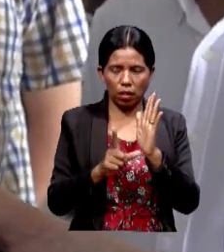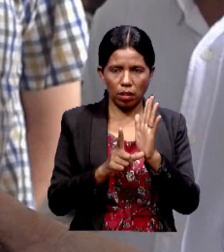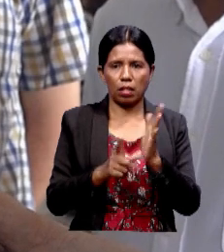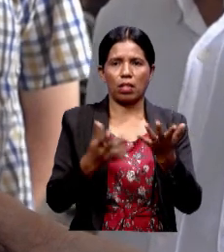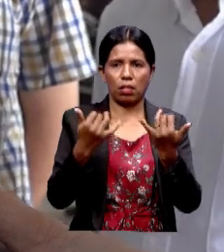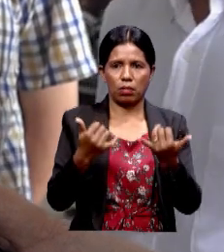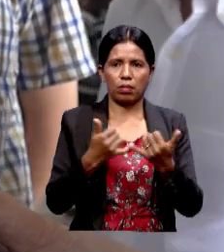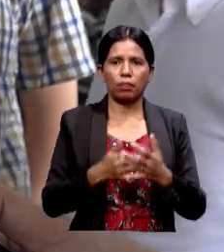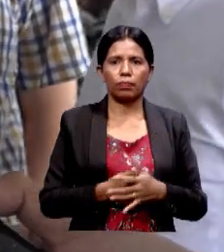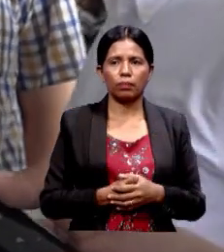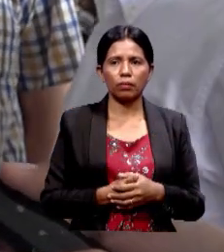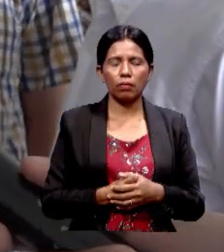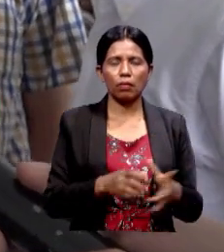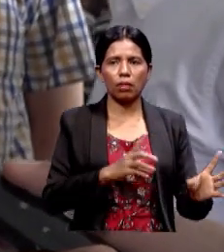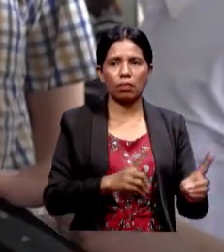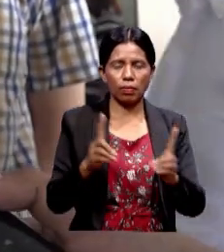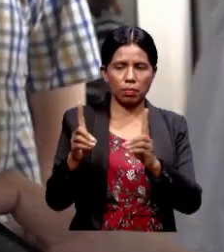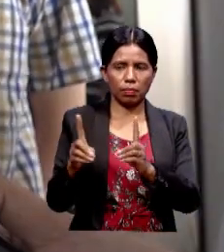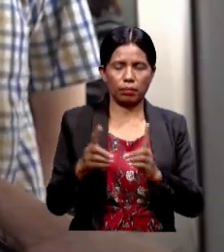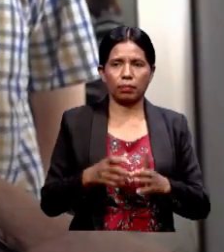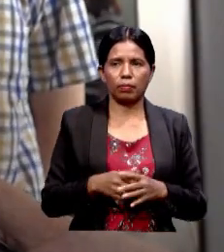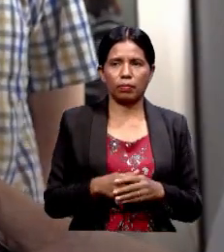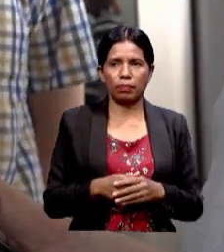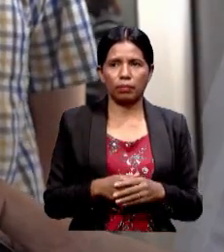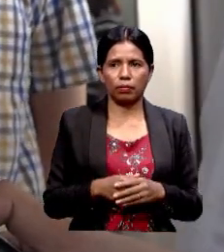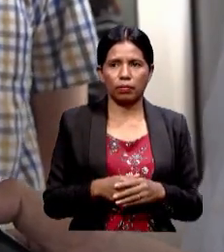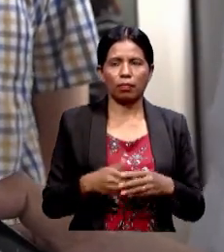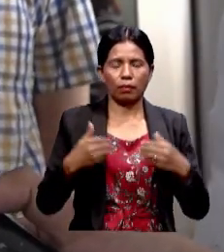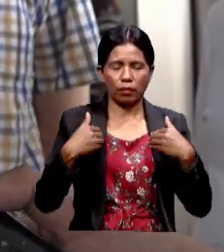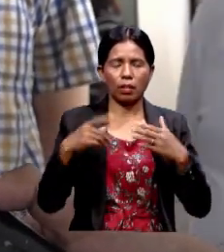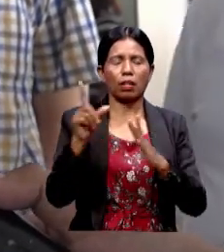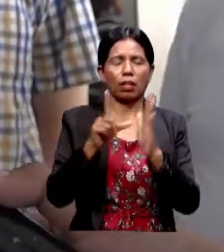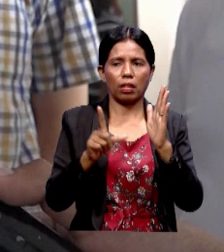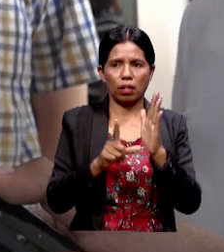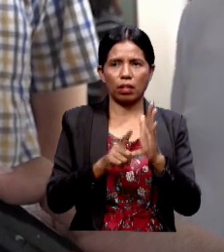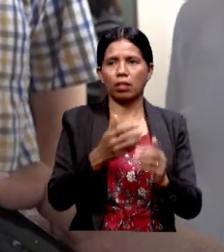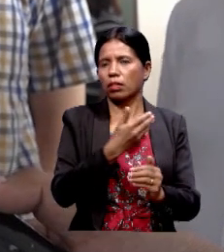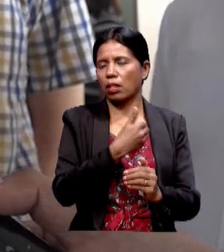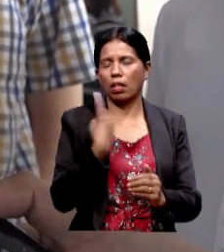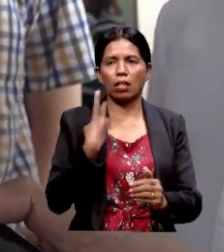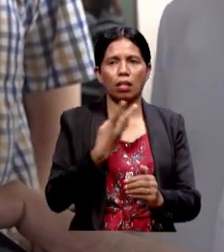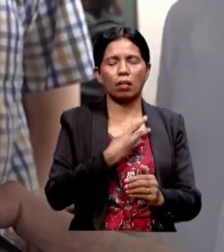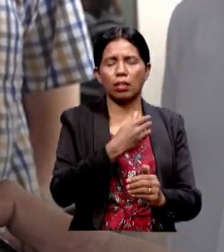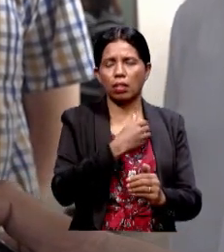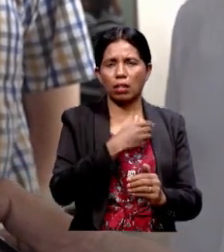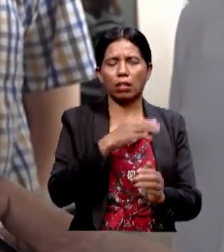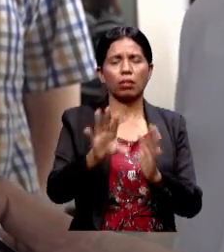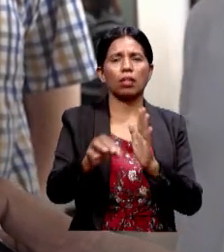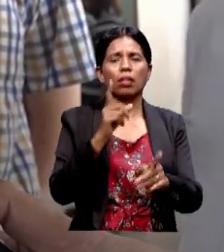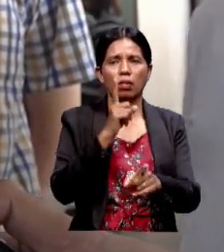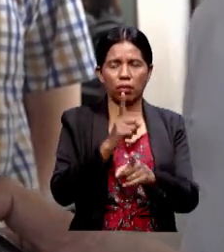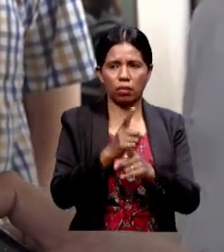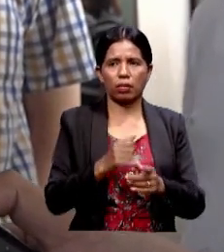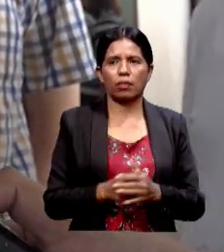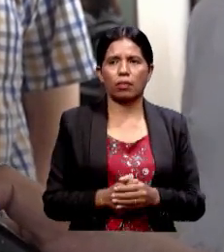dau implementa vegorti ona ne nebe vegorti te sidau am sidau claro di dia jius